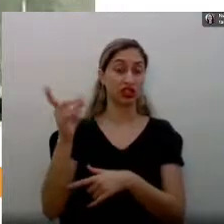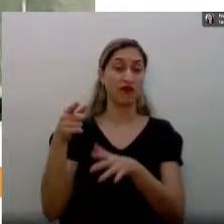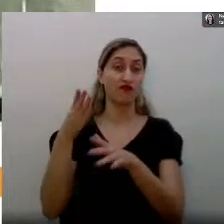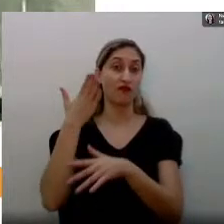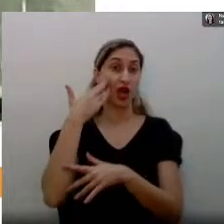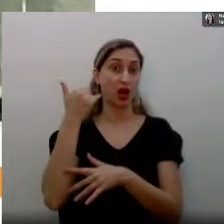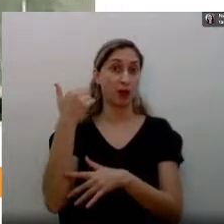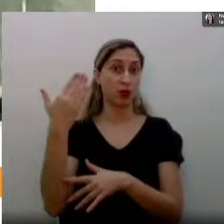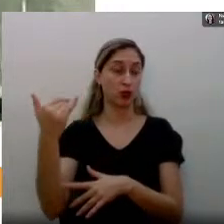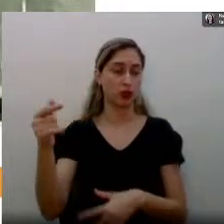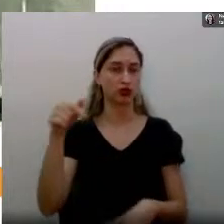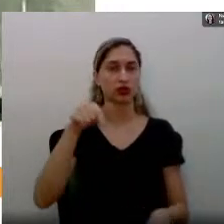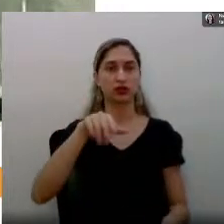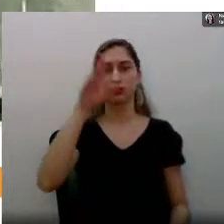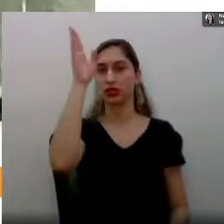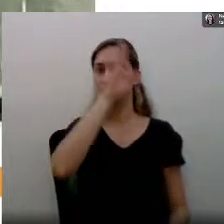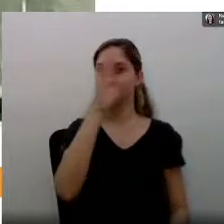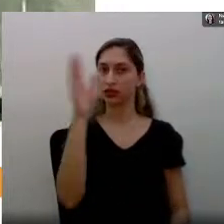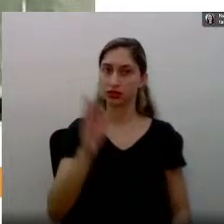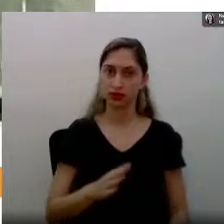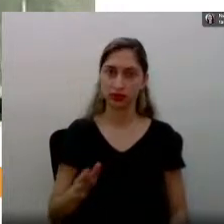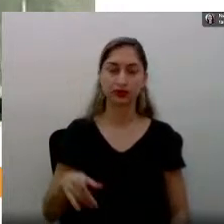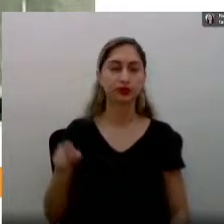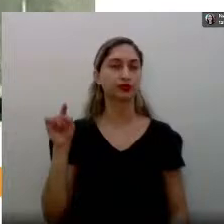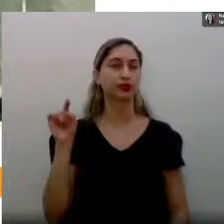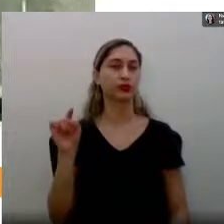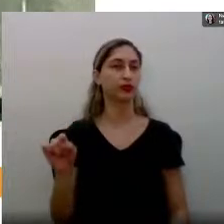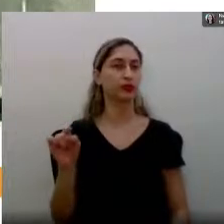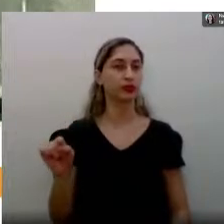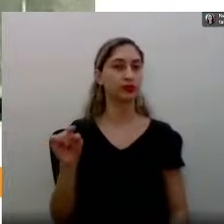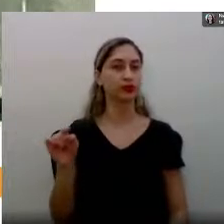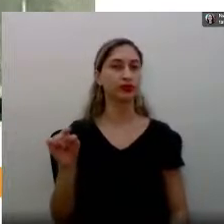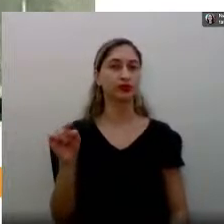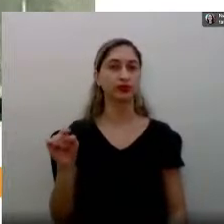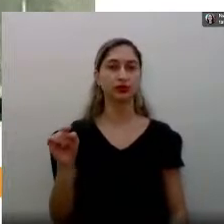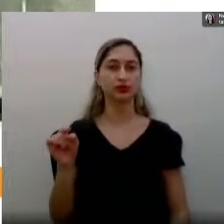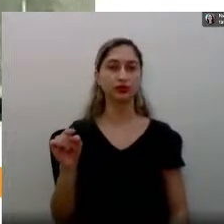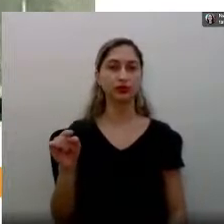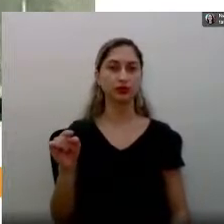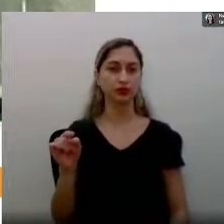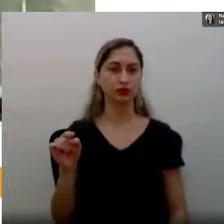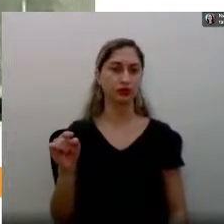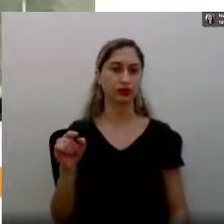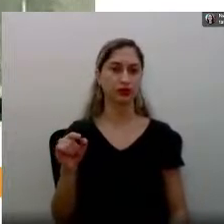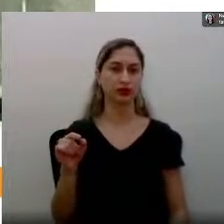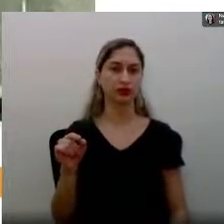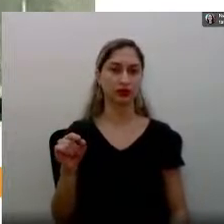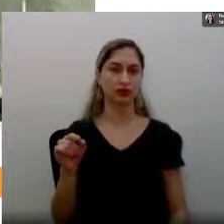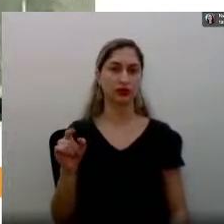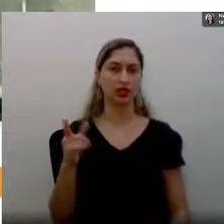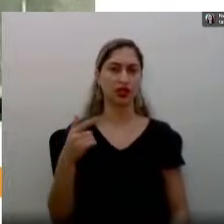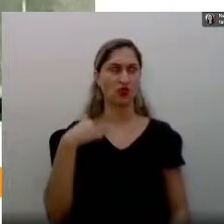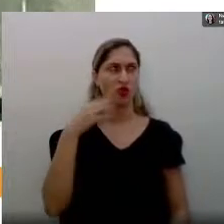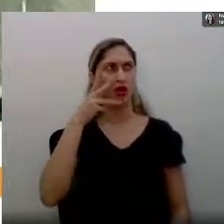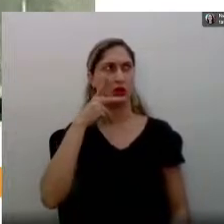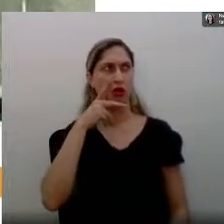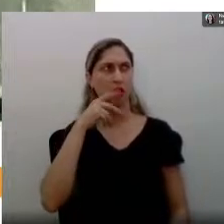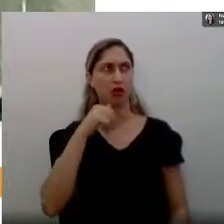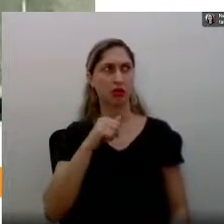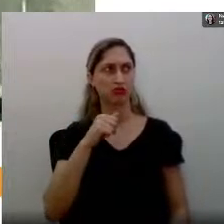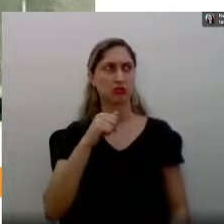a gente teve no Brasil ele é de origem ele é Ítalo brasileiro nessa não me engano né